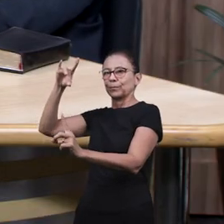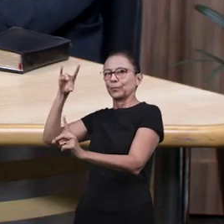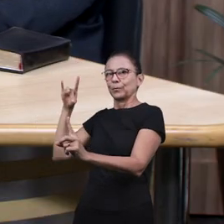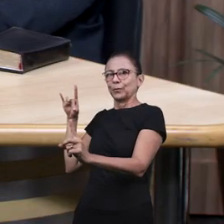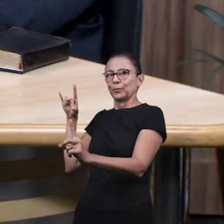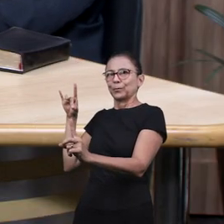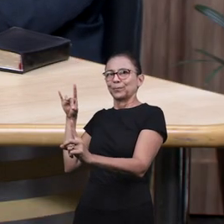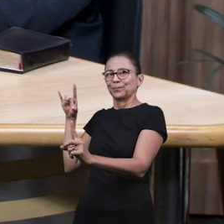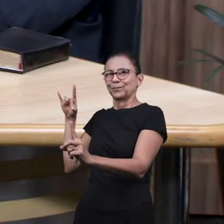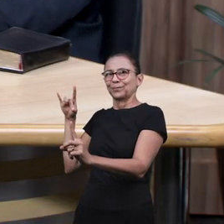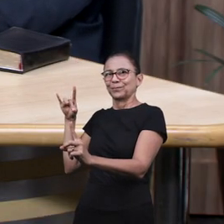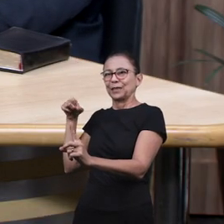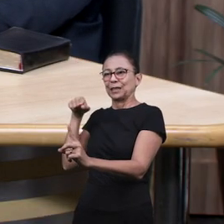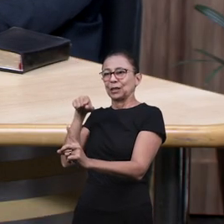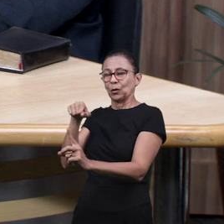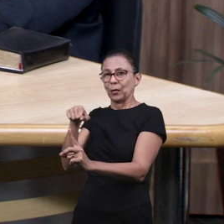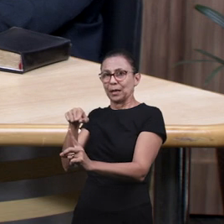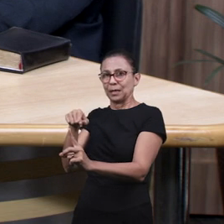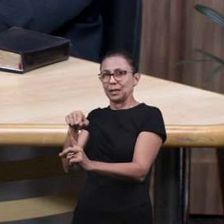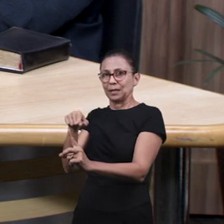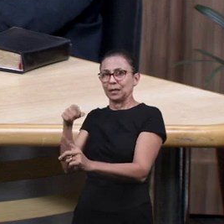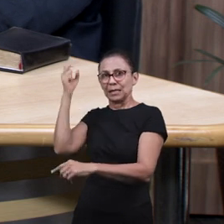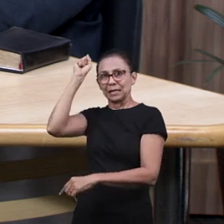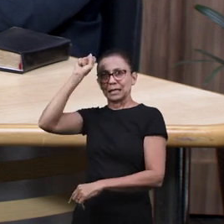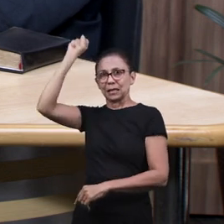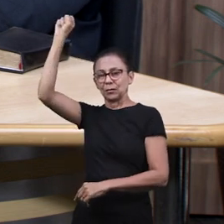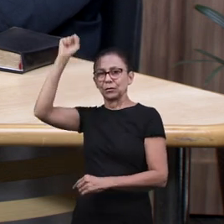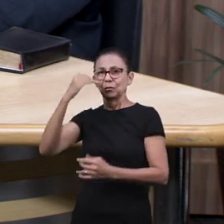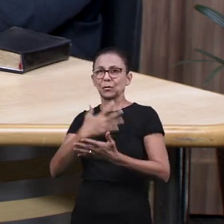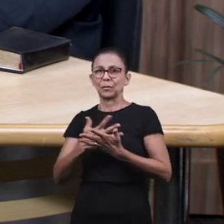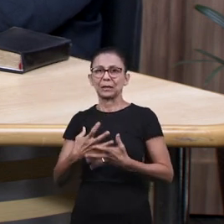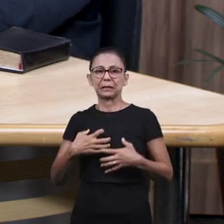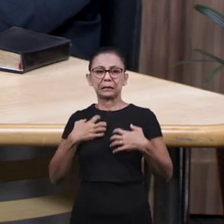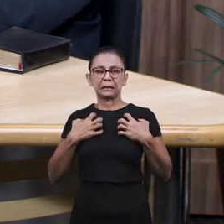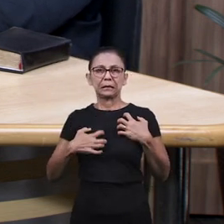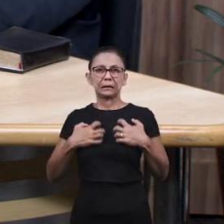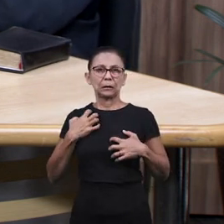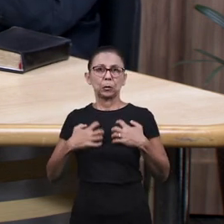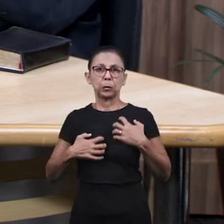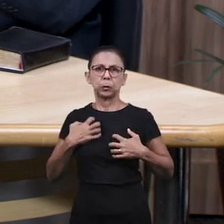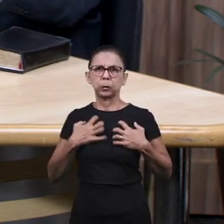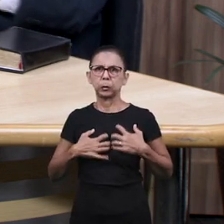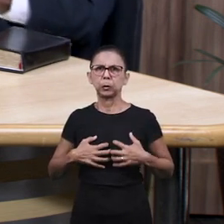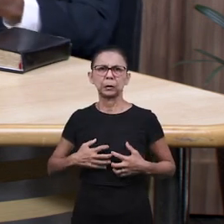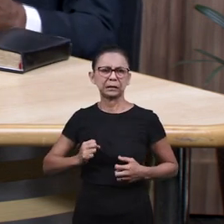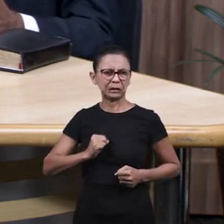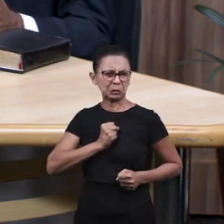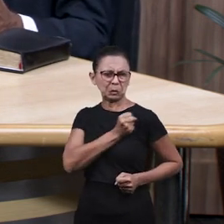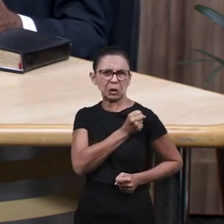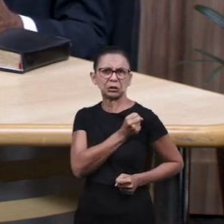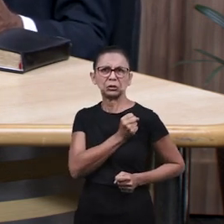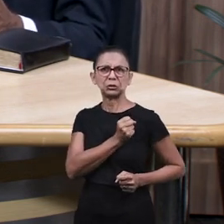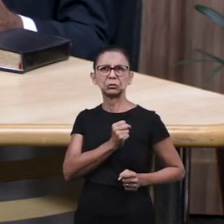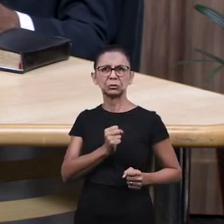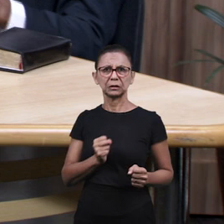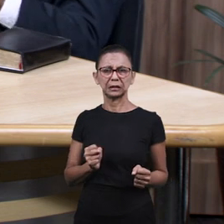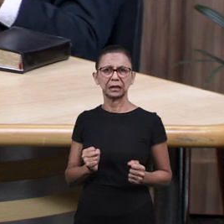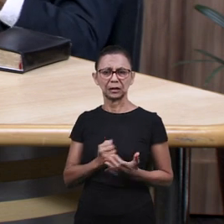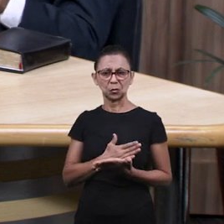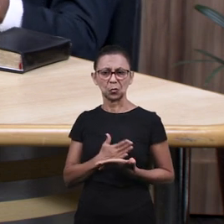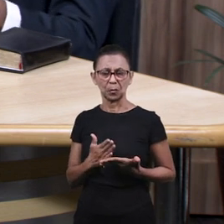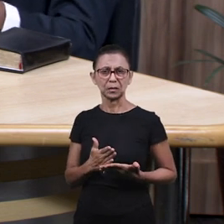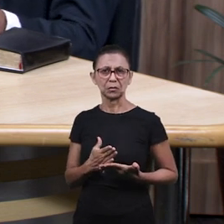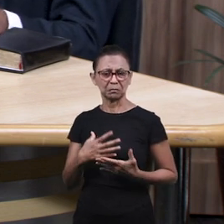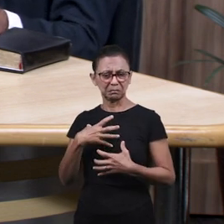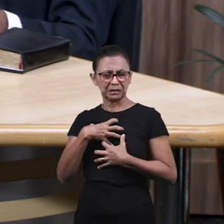ódio, de ira, de rancor, né? É outro homem, porque enquanto o Espírito Santo agia, o Espírito Santo